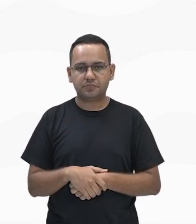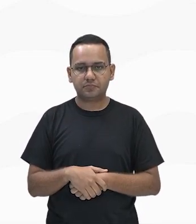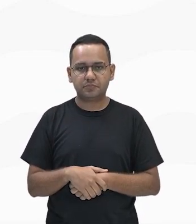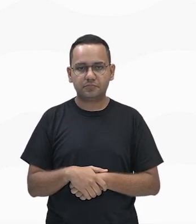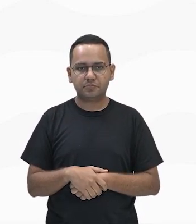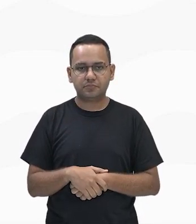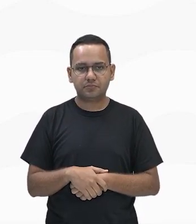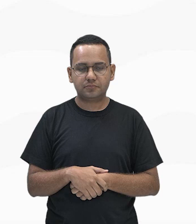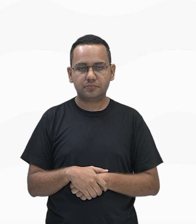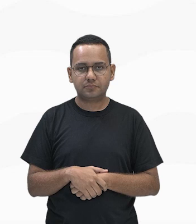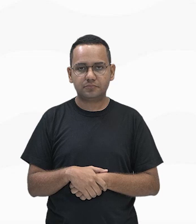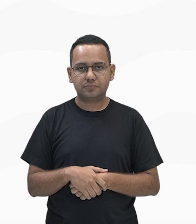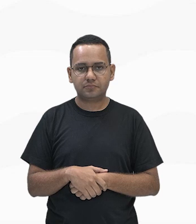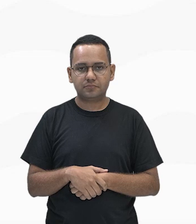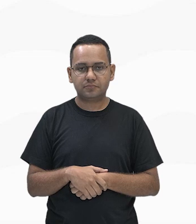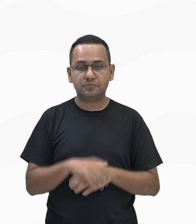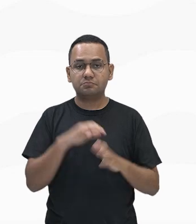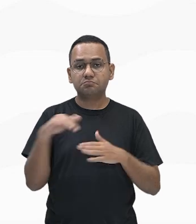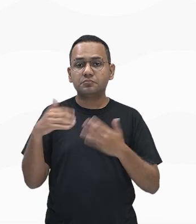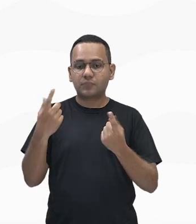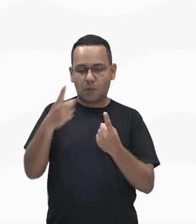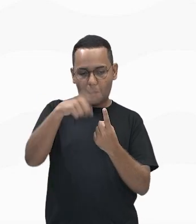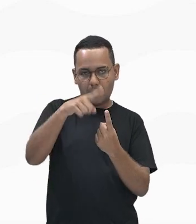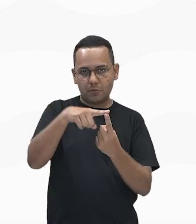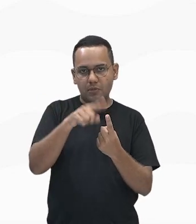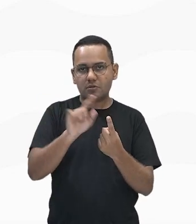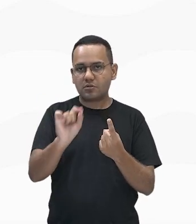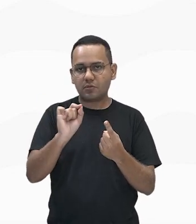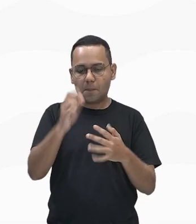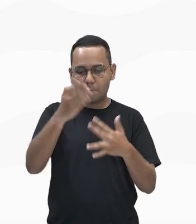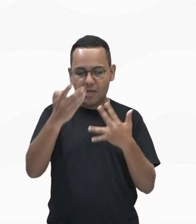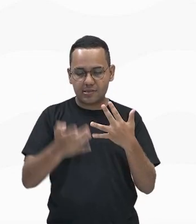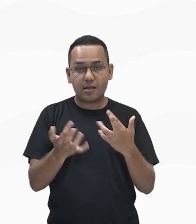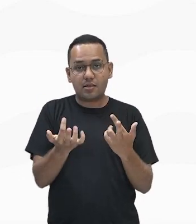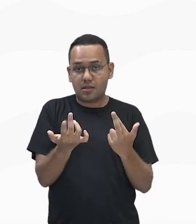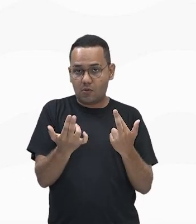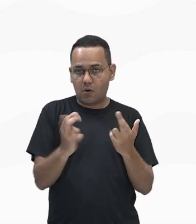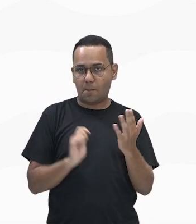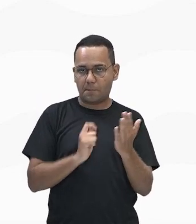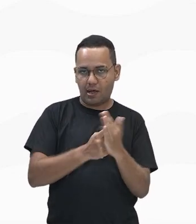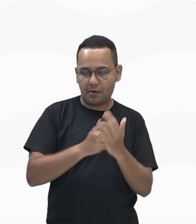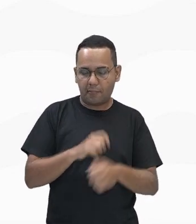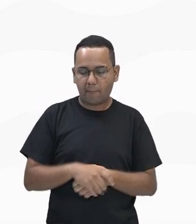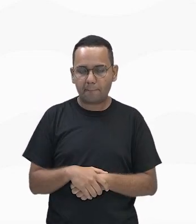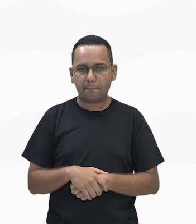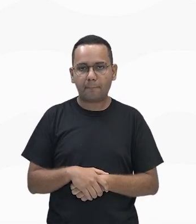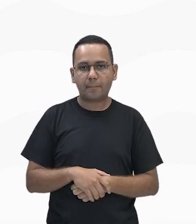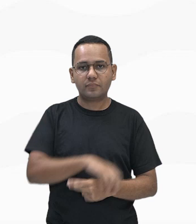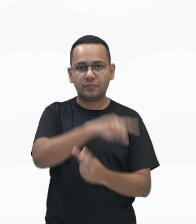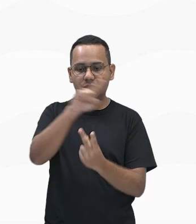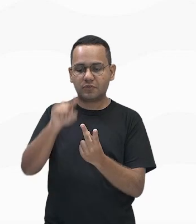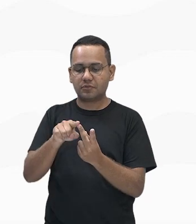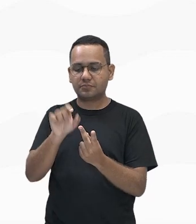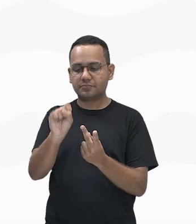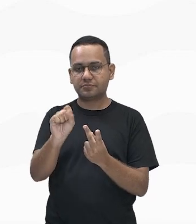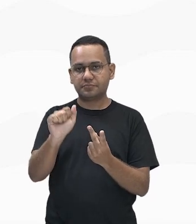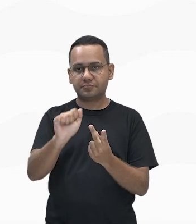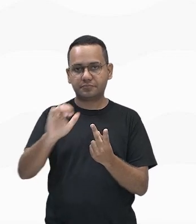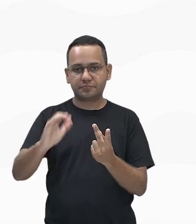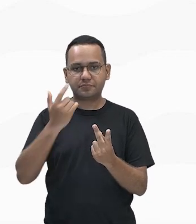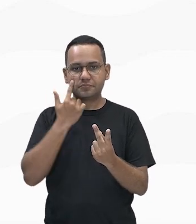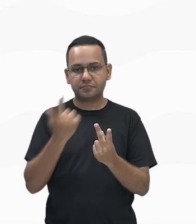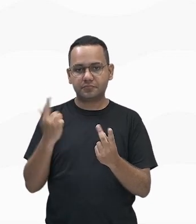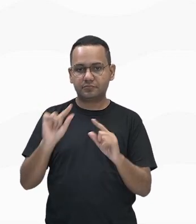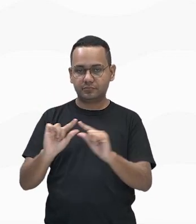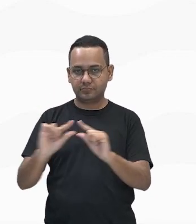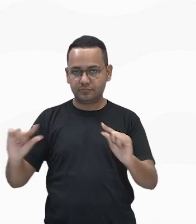tabela Price são sempre parcelas iguais. E a tabela SAC, sistema de amortização